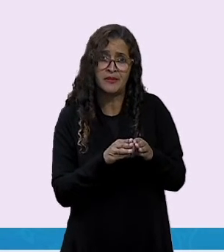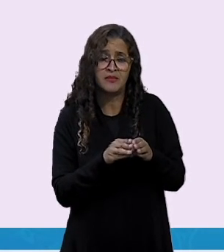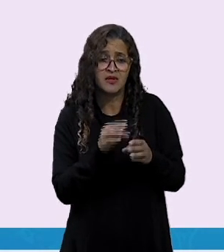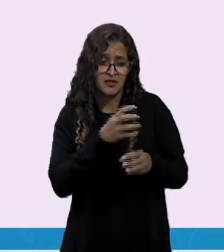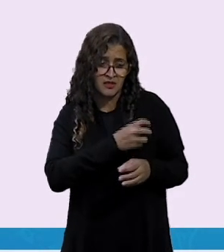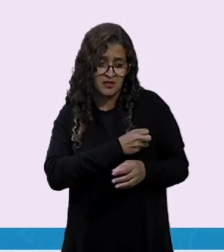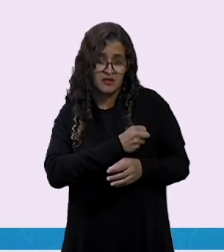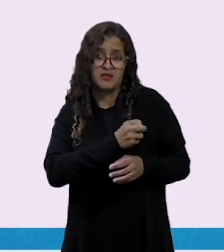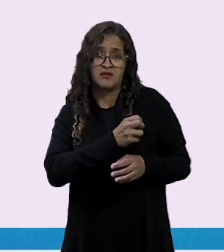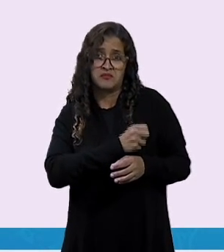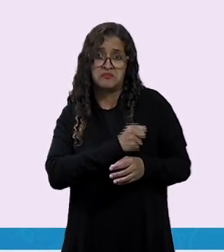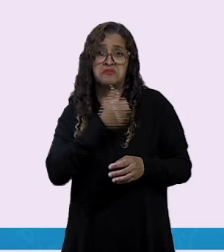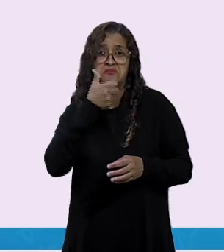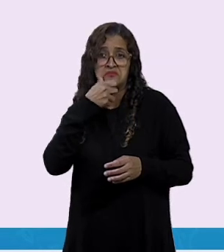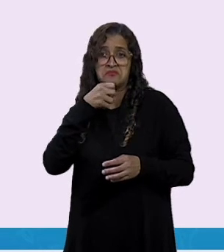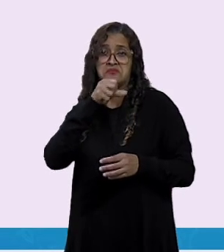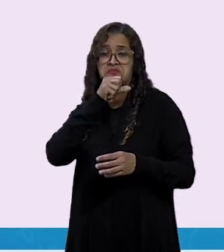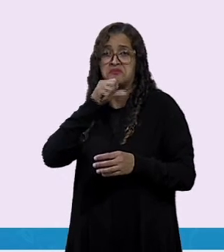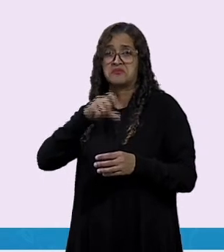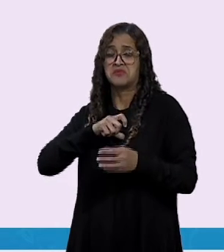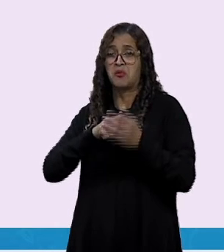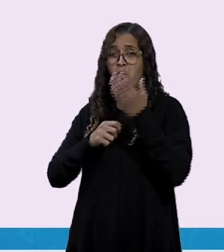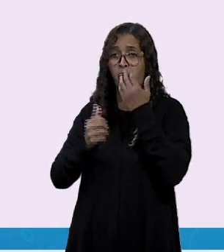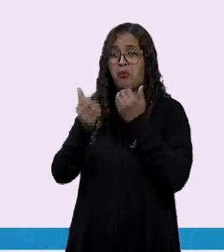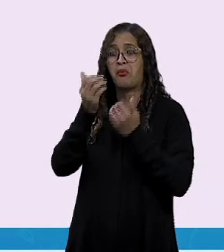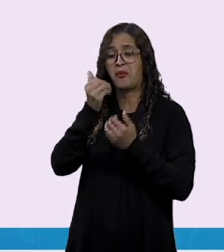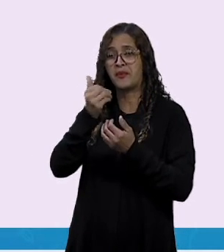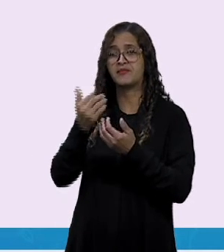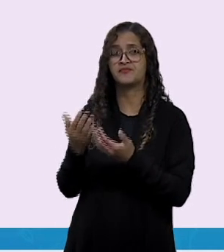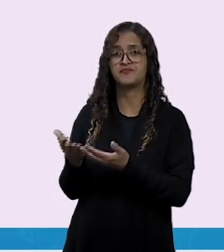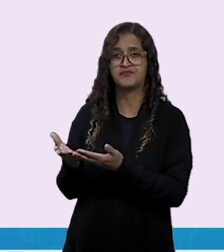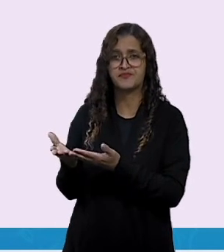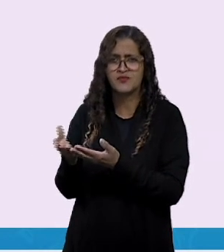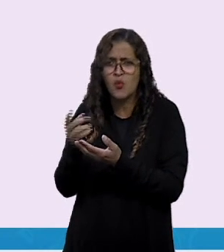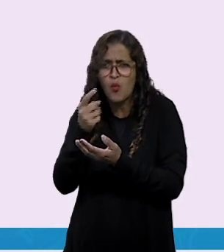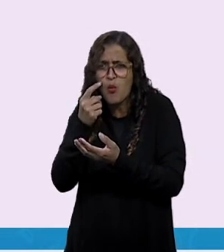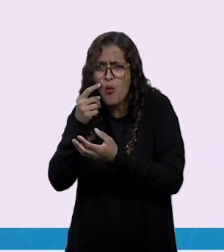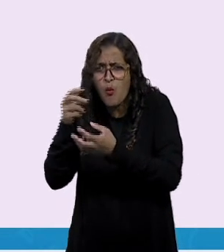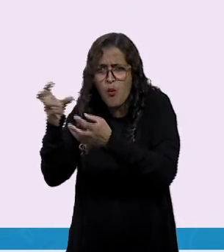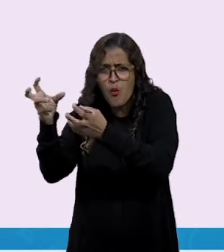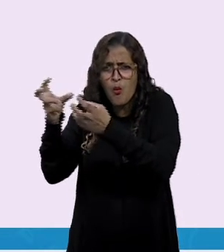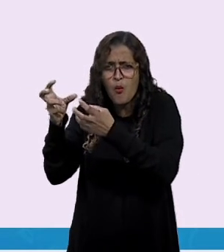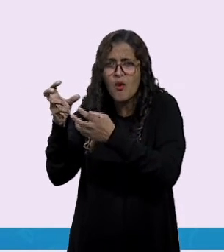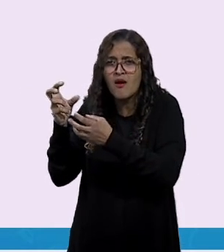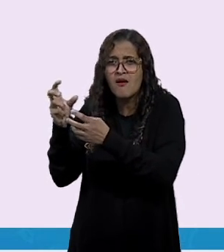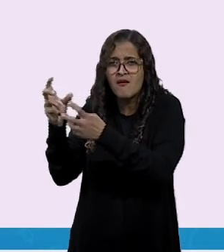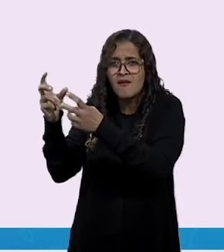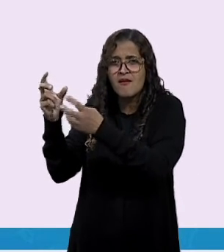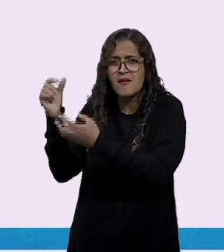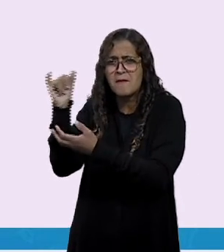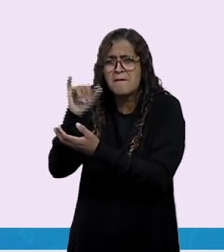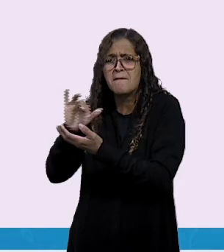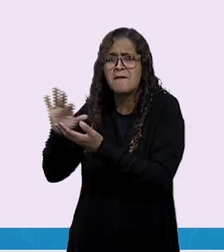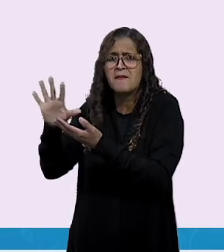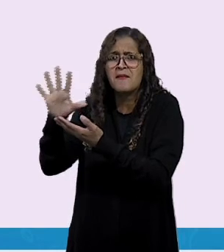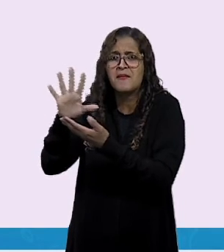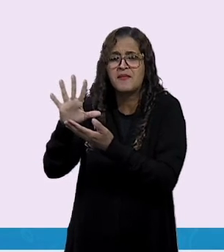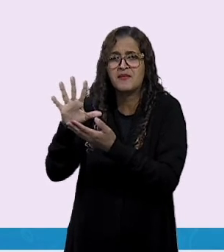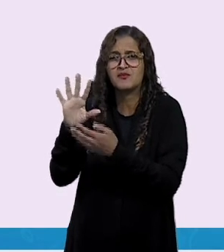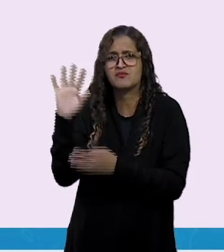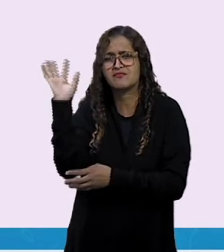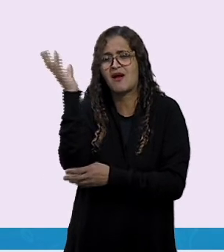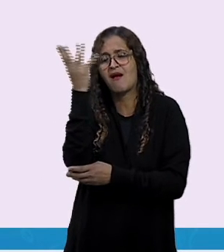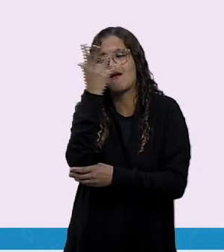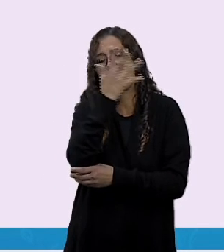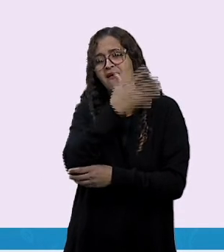leite materno ali da mãe para se alimentar. Aqui, ó, consegui uma foto deles pequenininhos mamando, ó. E aqui ele na natureza, né?